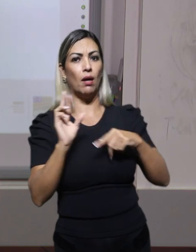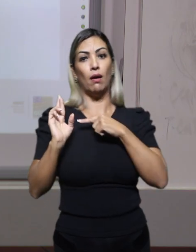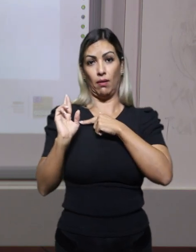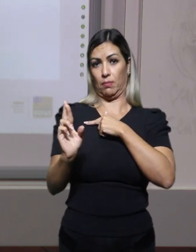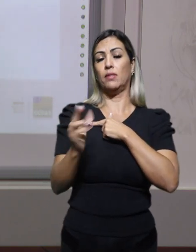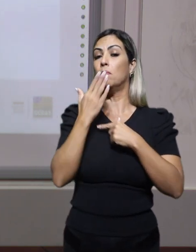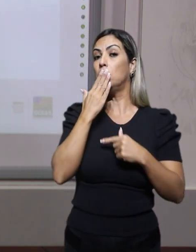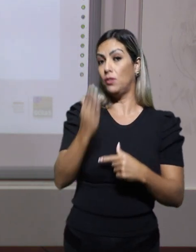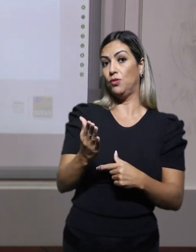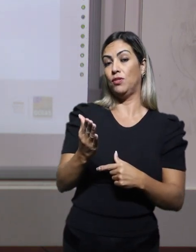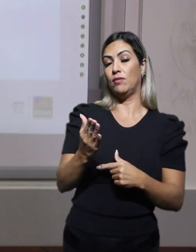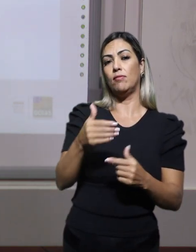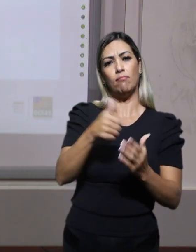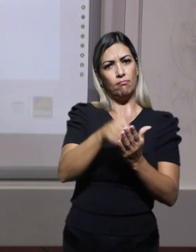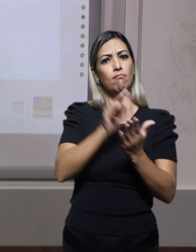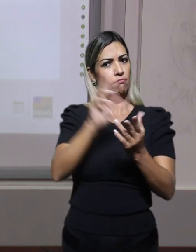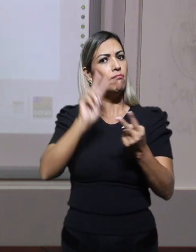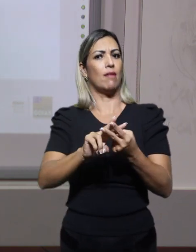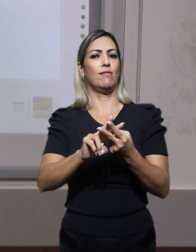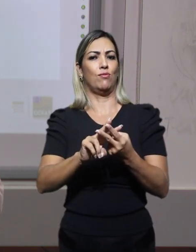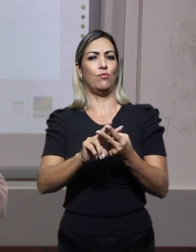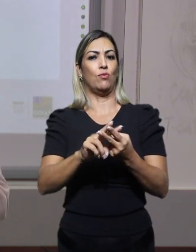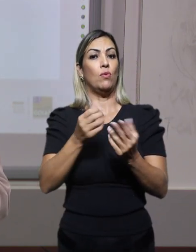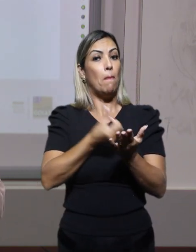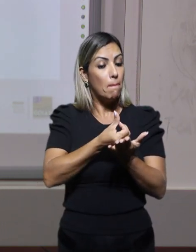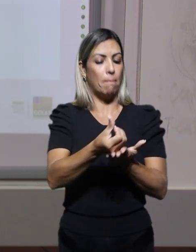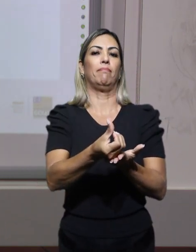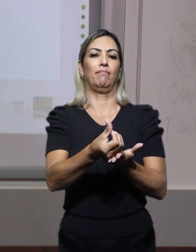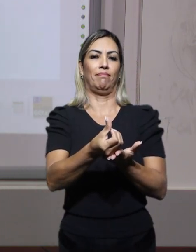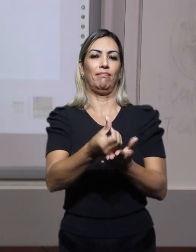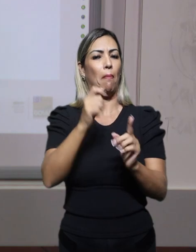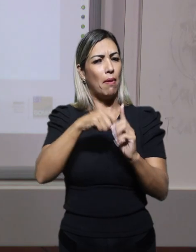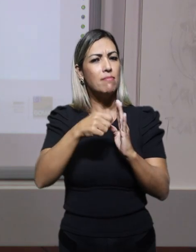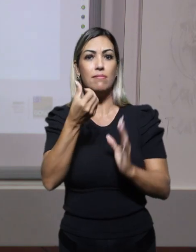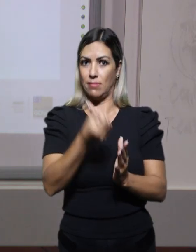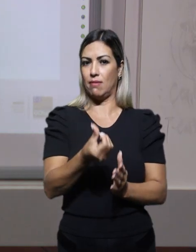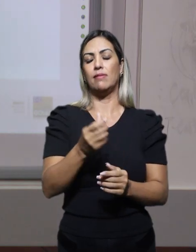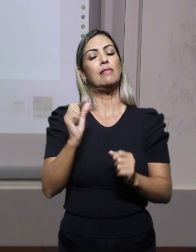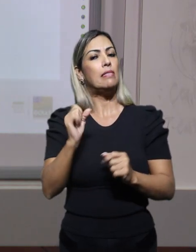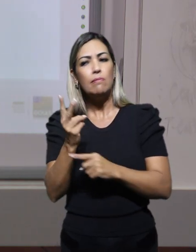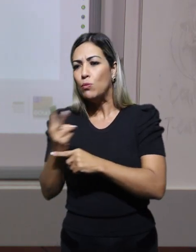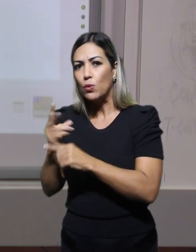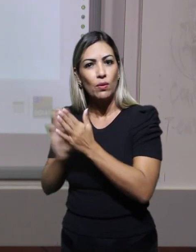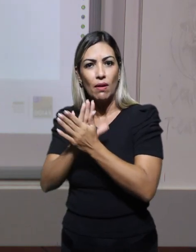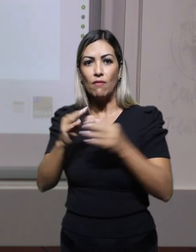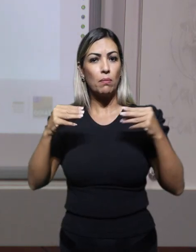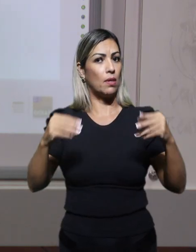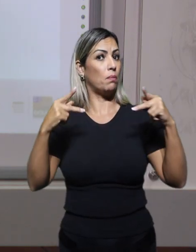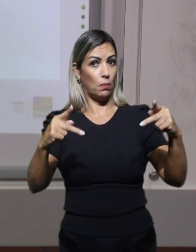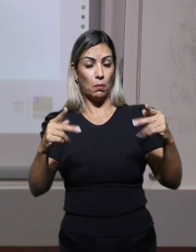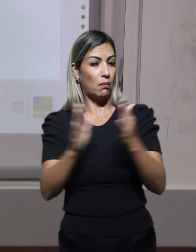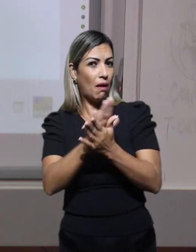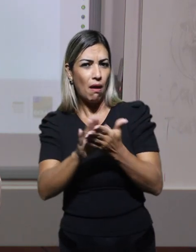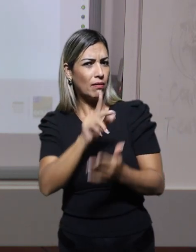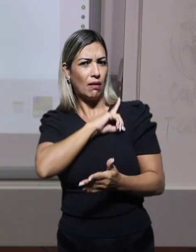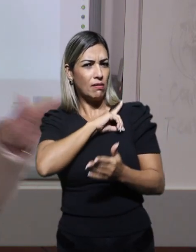ela pedisse a punição desse agressor num prazo de 6 meses. Se em 6 meses ela não procurasse o Ministério Público, não procurasse a